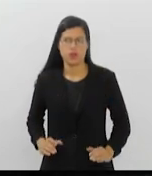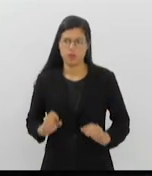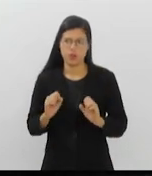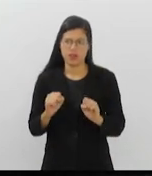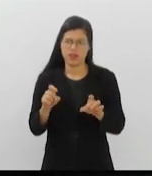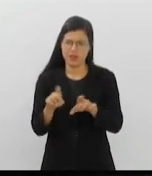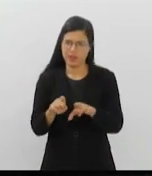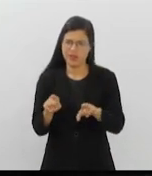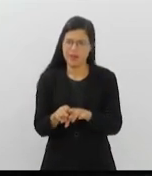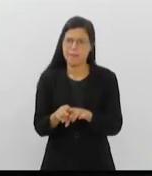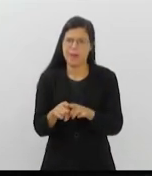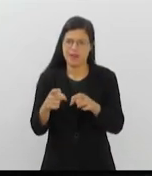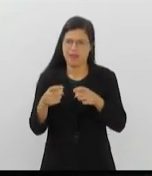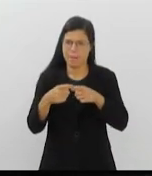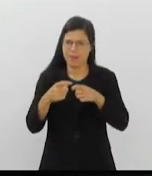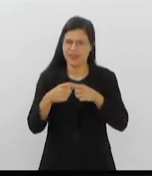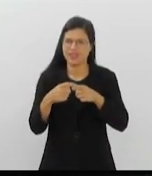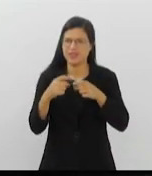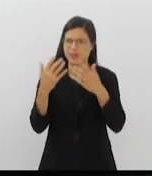também